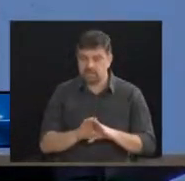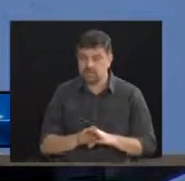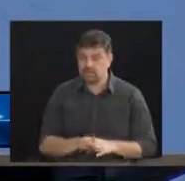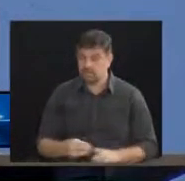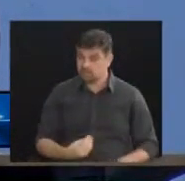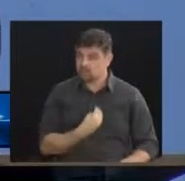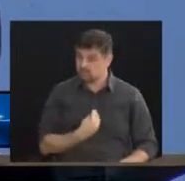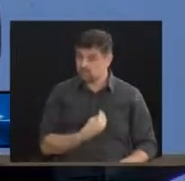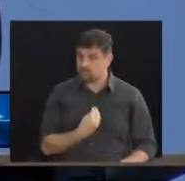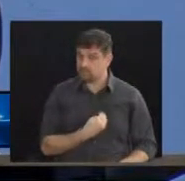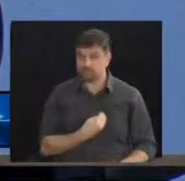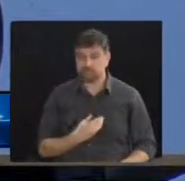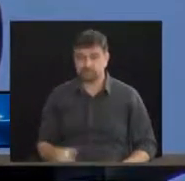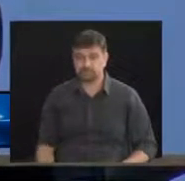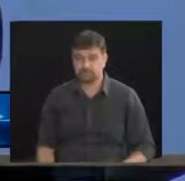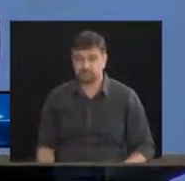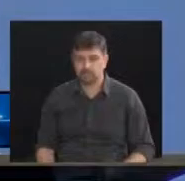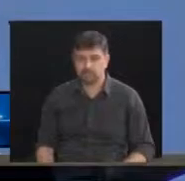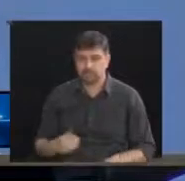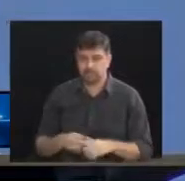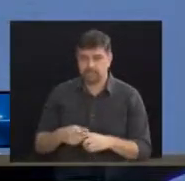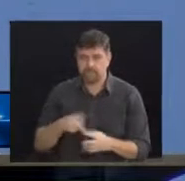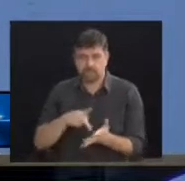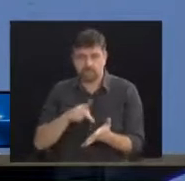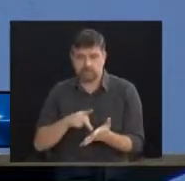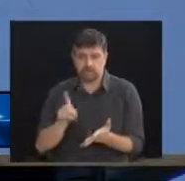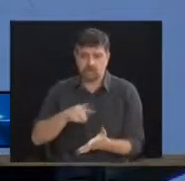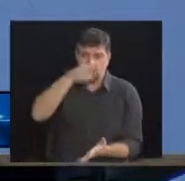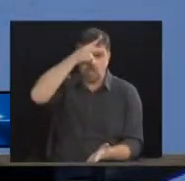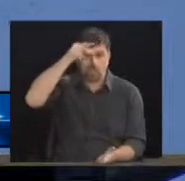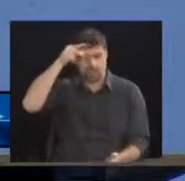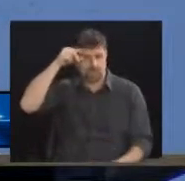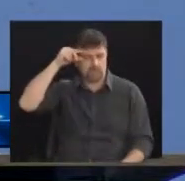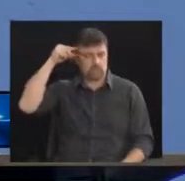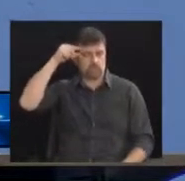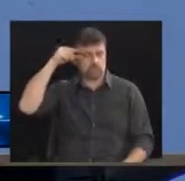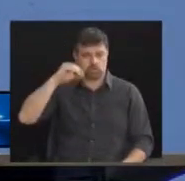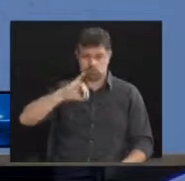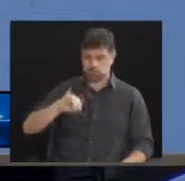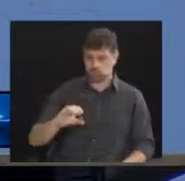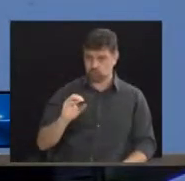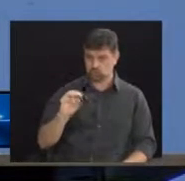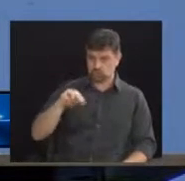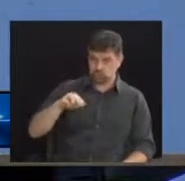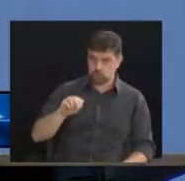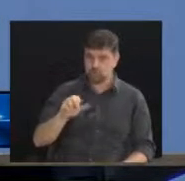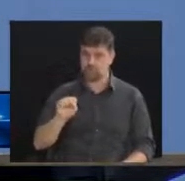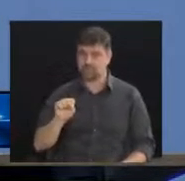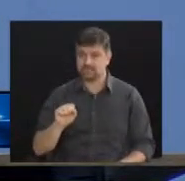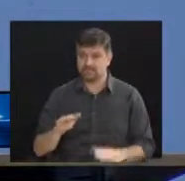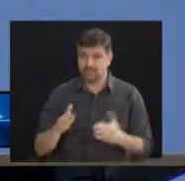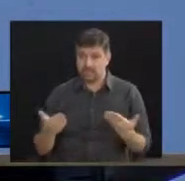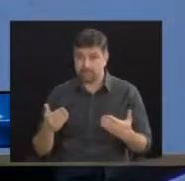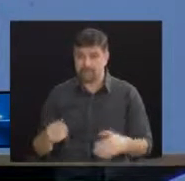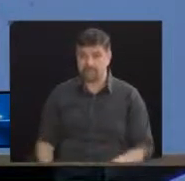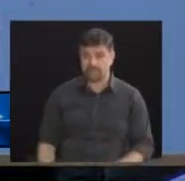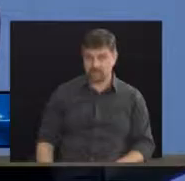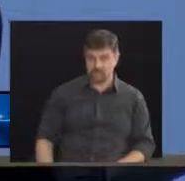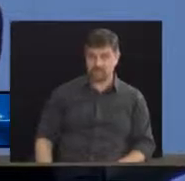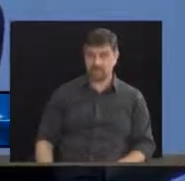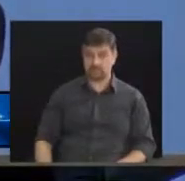quê? Porque, na verdade, não é pelo prefeito Jonas, por ser este ou aquele, mas pela representatividade